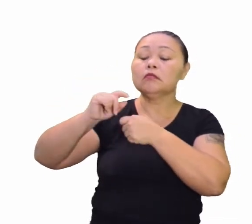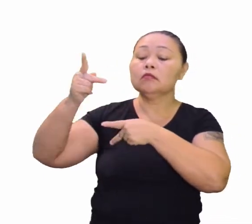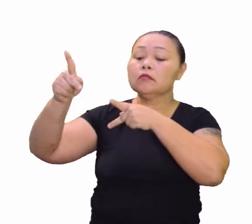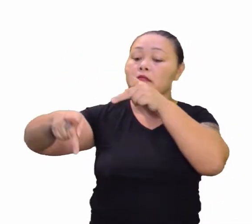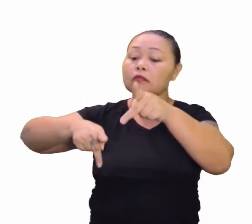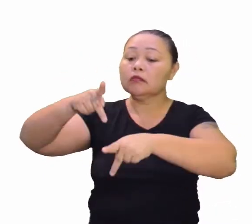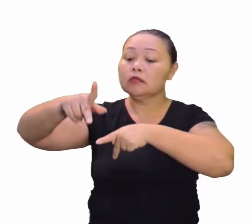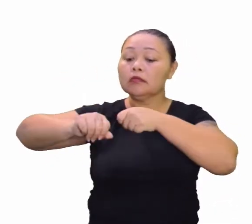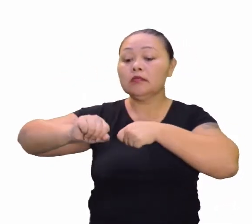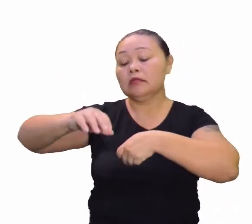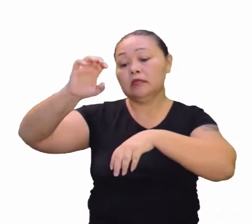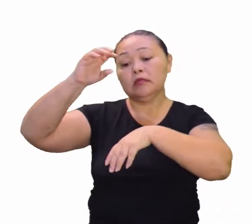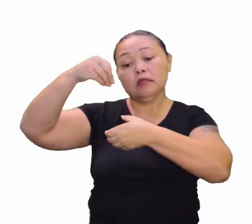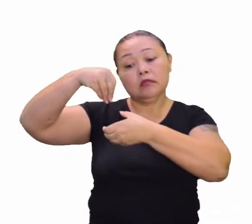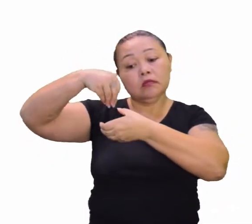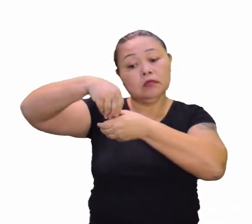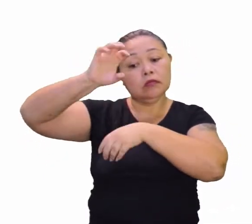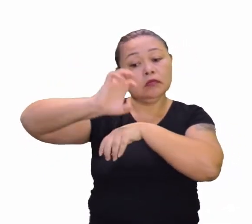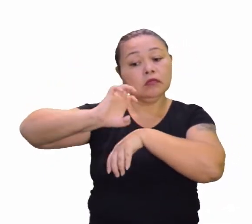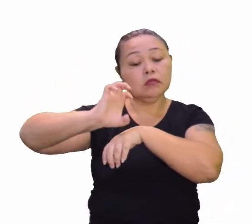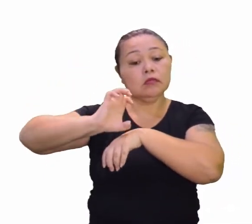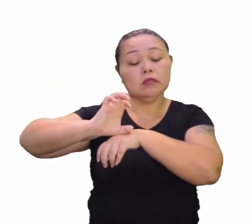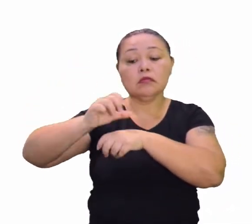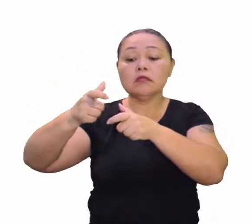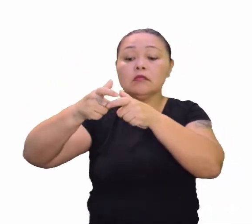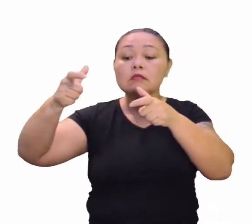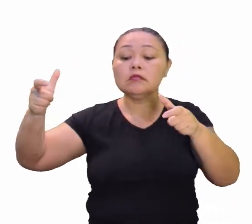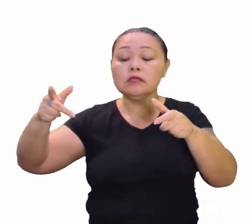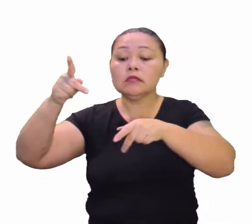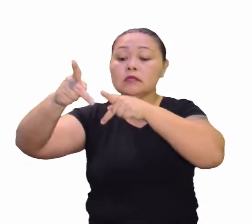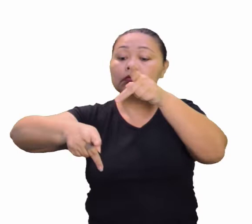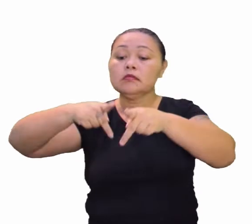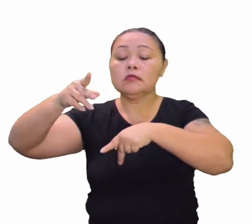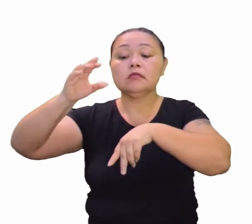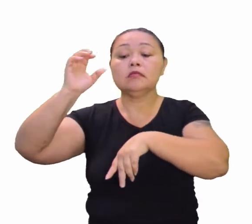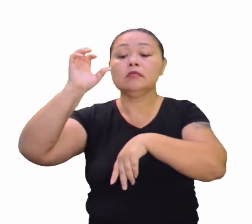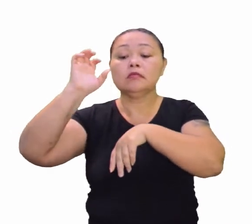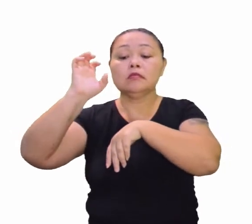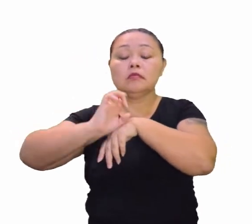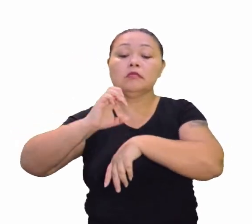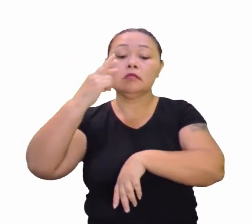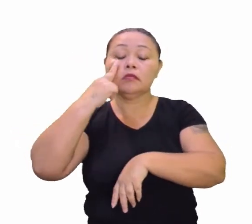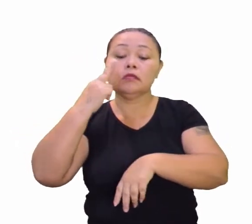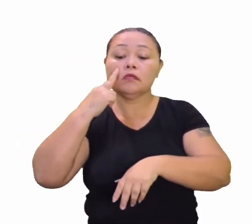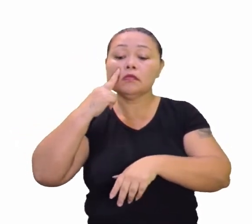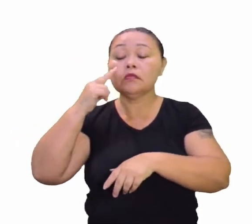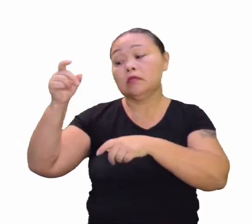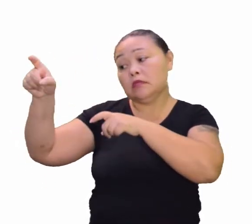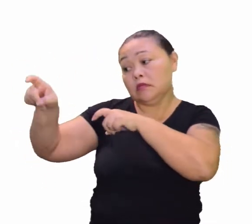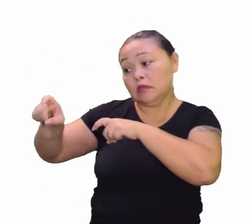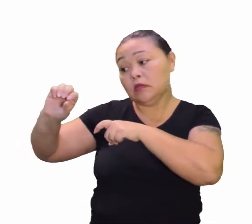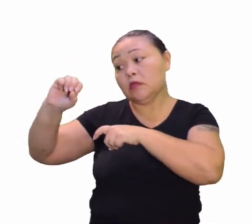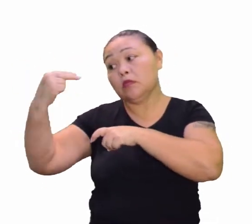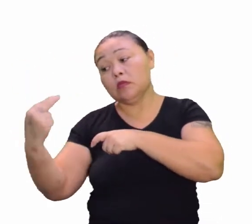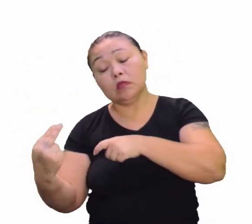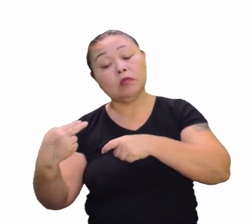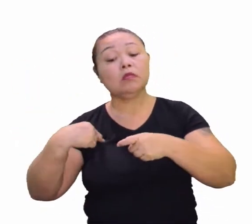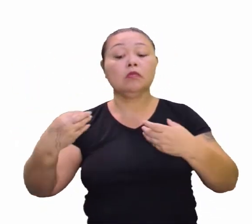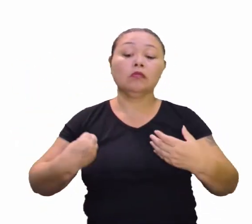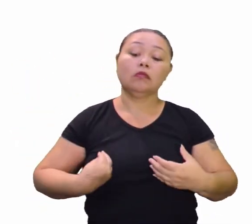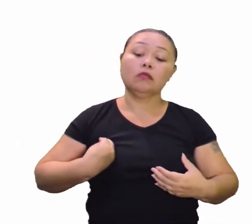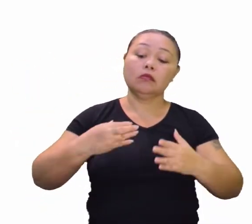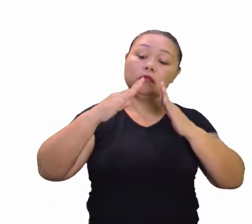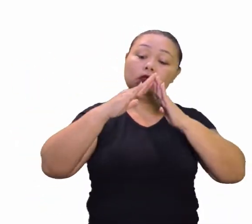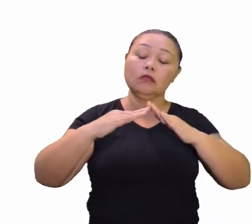estado. Então, maior parte da população de Rondônia Vive no campo ou vive na cidade,